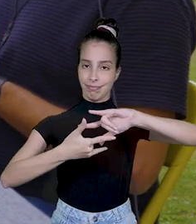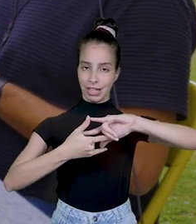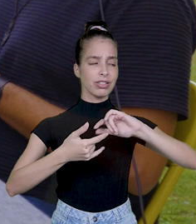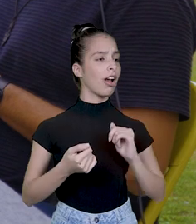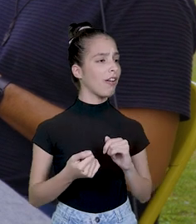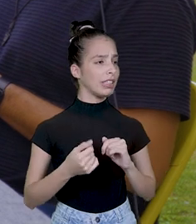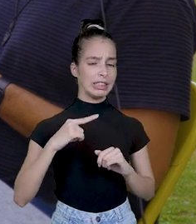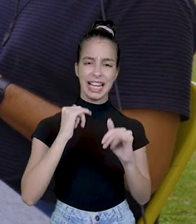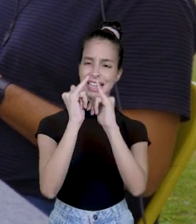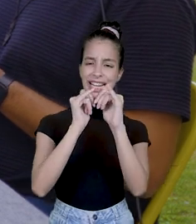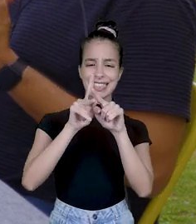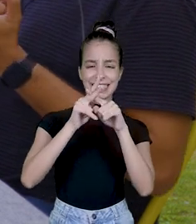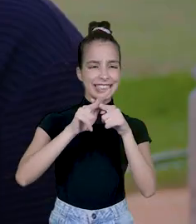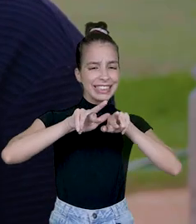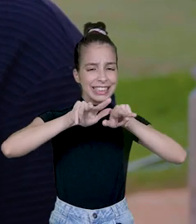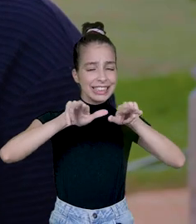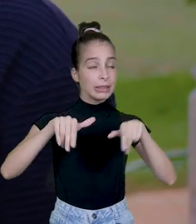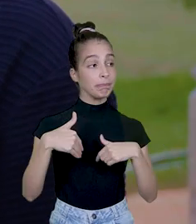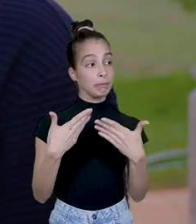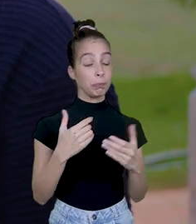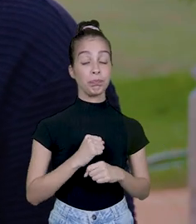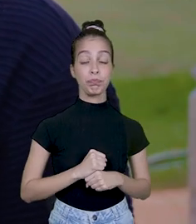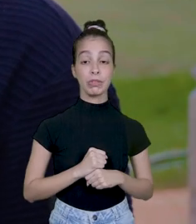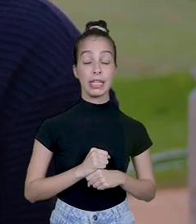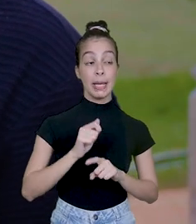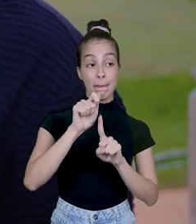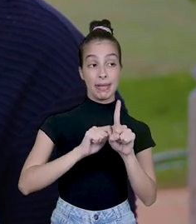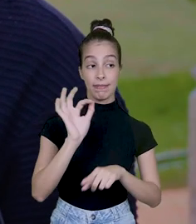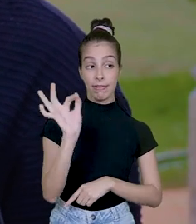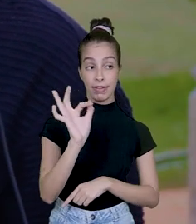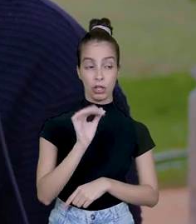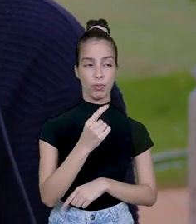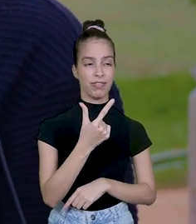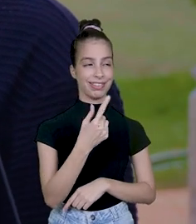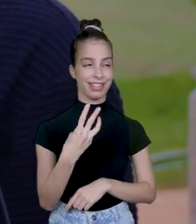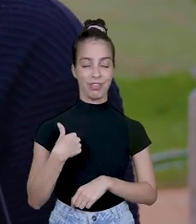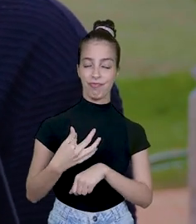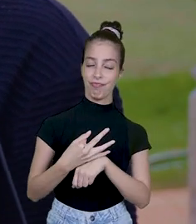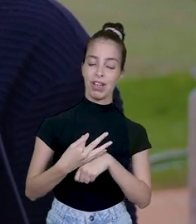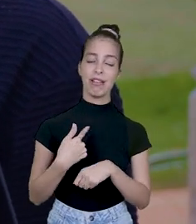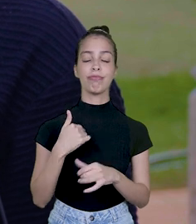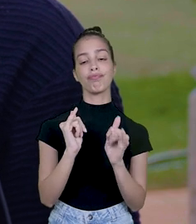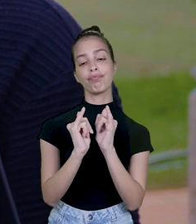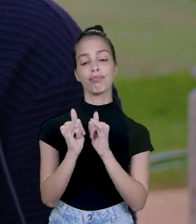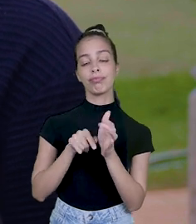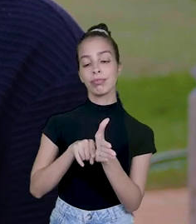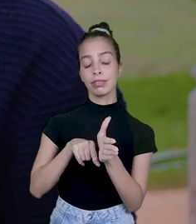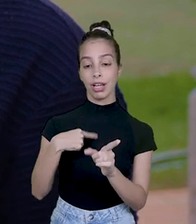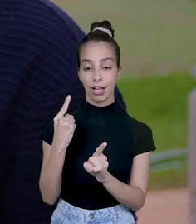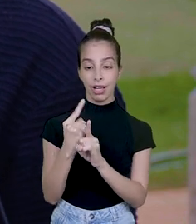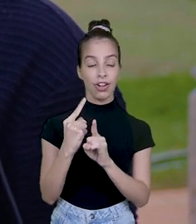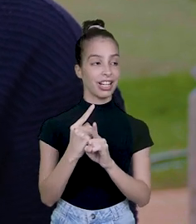aí eh em fevereiro de 2023 eu tava de férias acess pesquisando na internet algumas coisas e